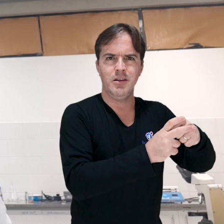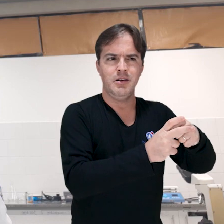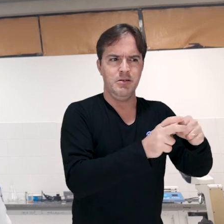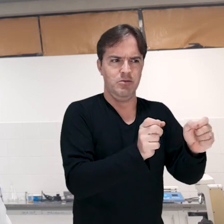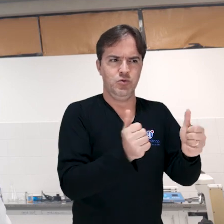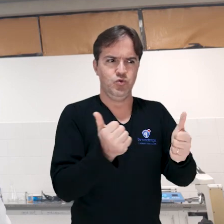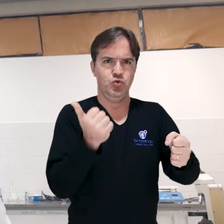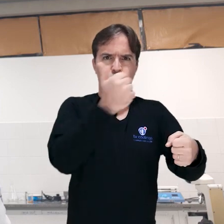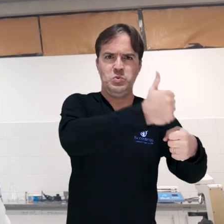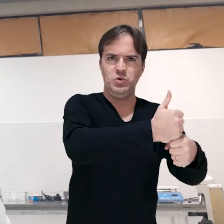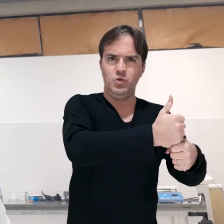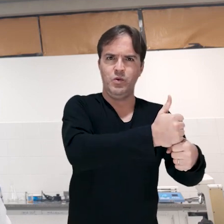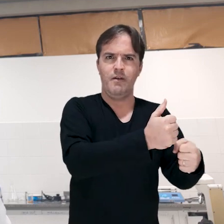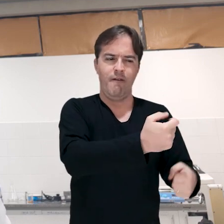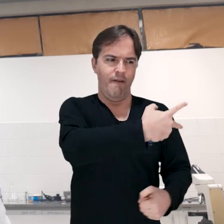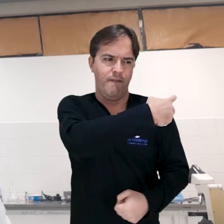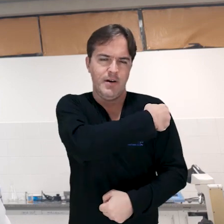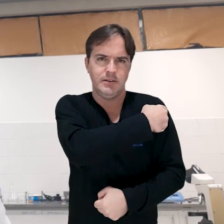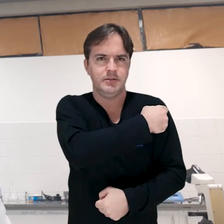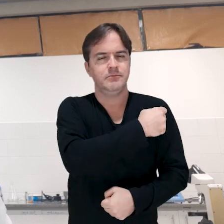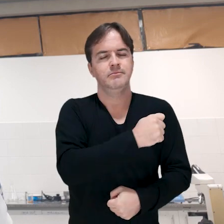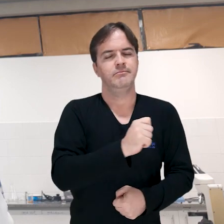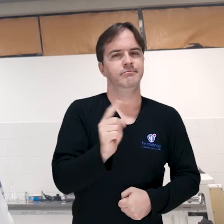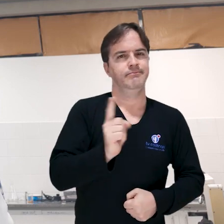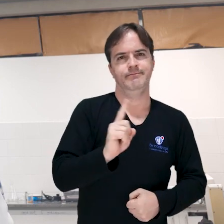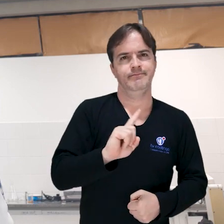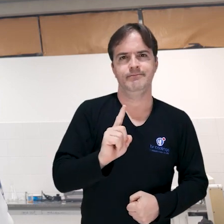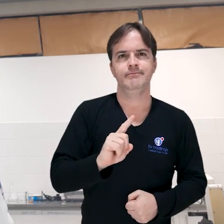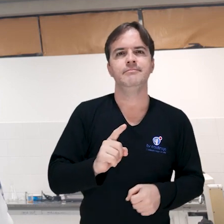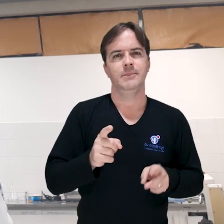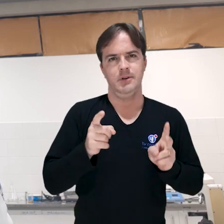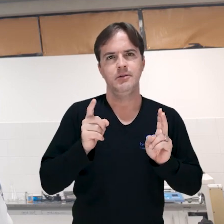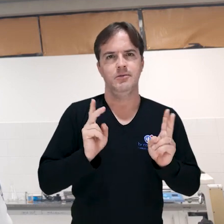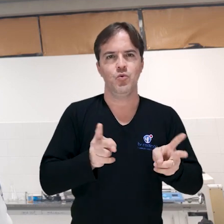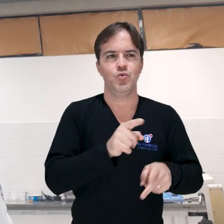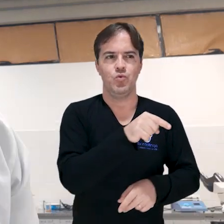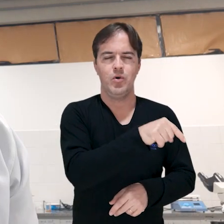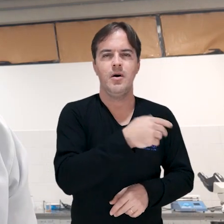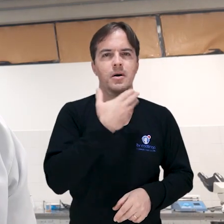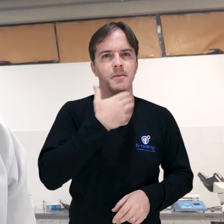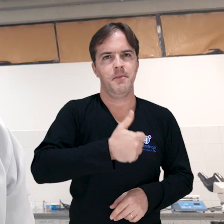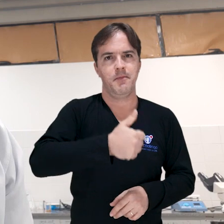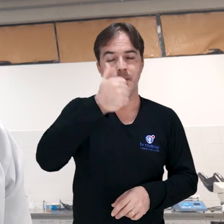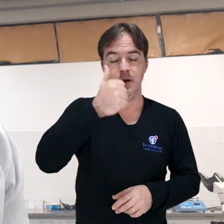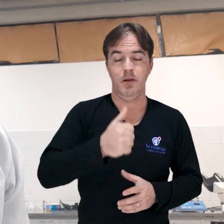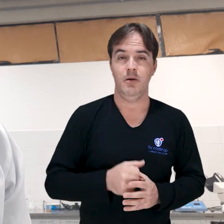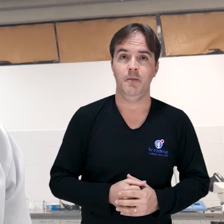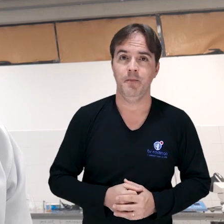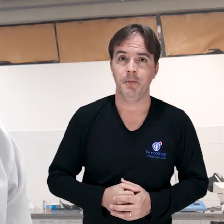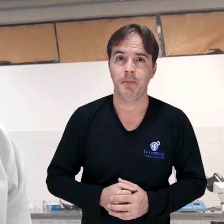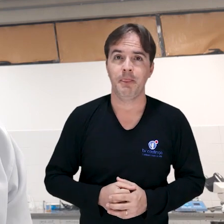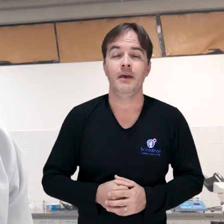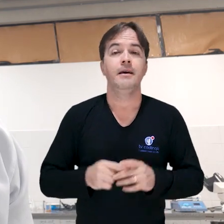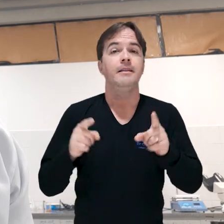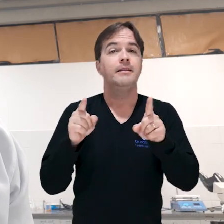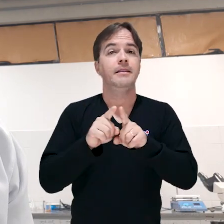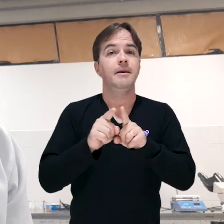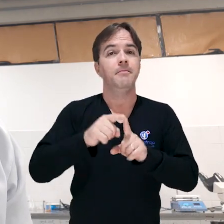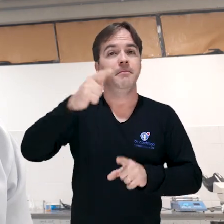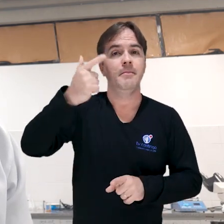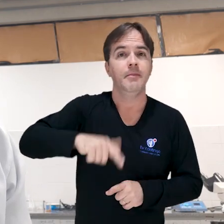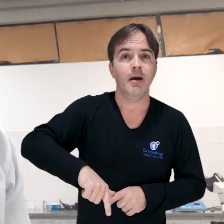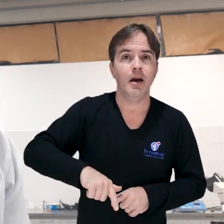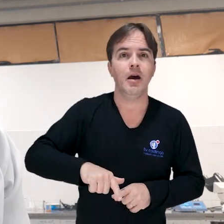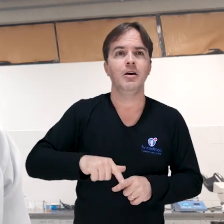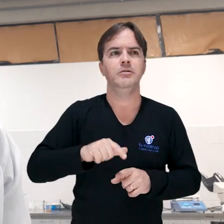vacinação populacional e de controle de saúde coletiva para o tratamento da nossa pandemia. E além disso, reforçar